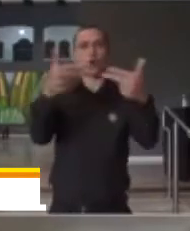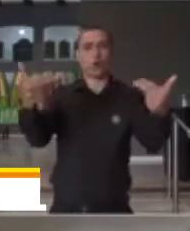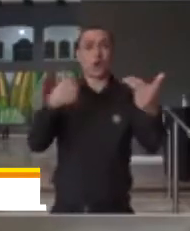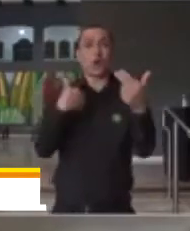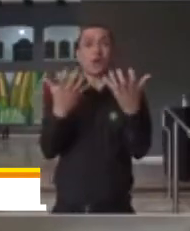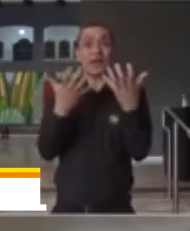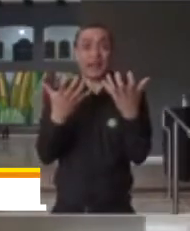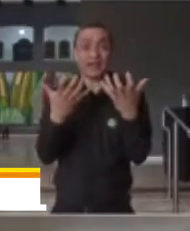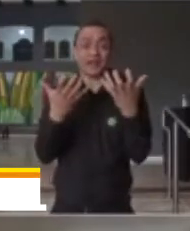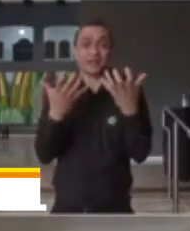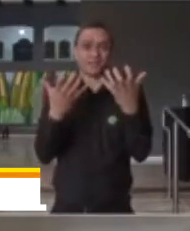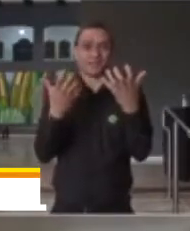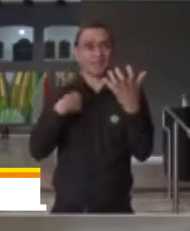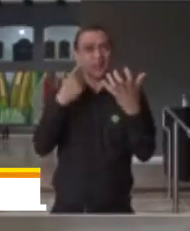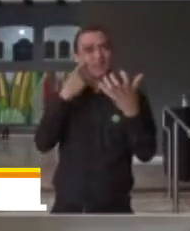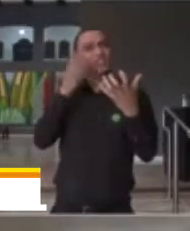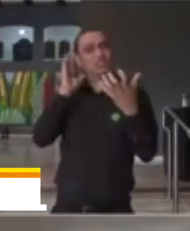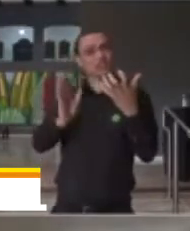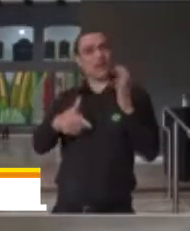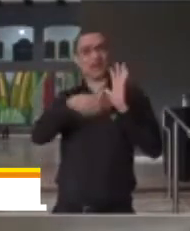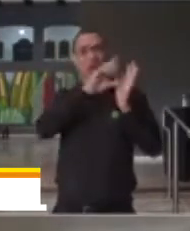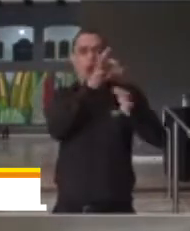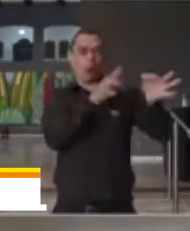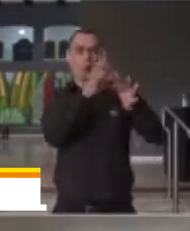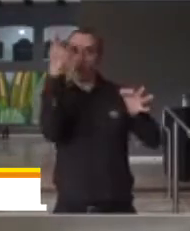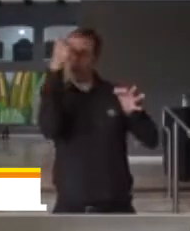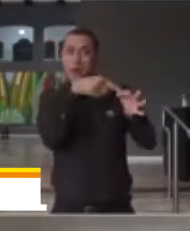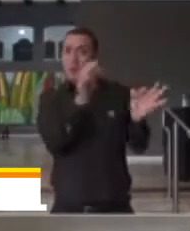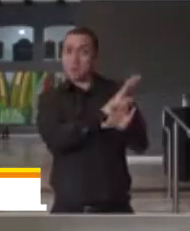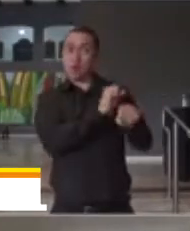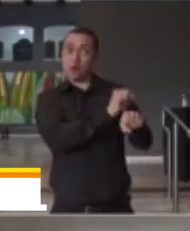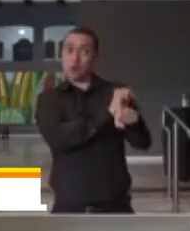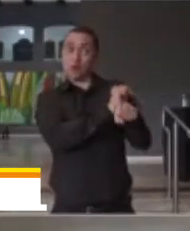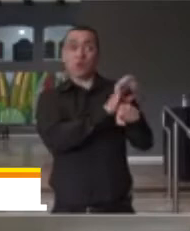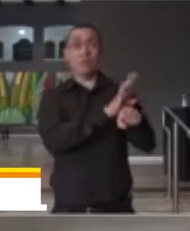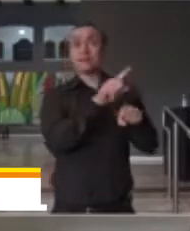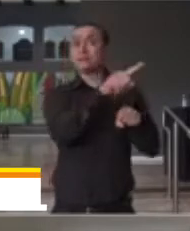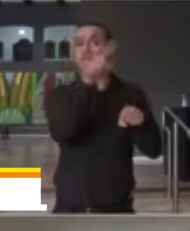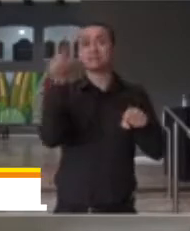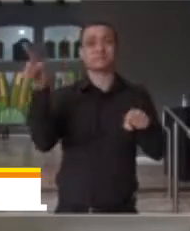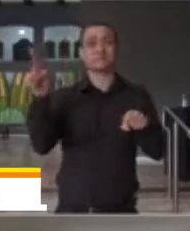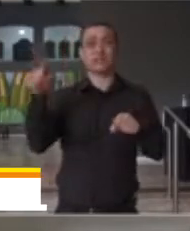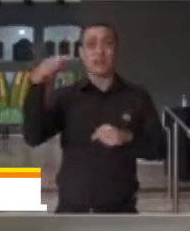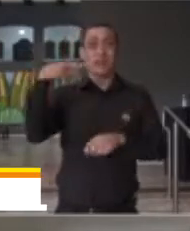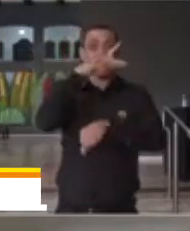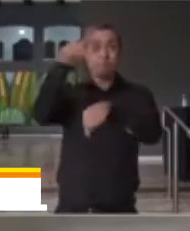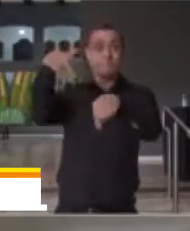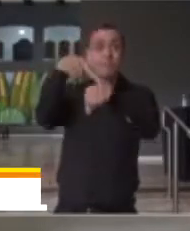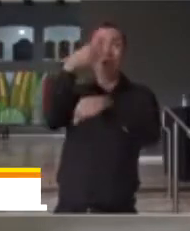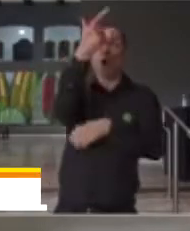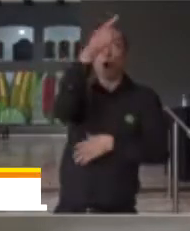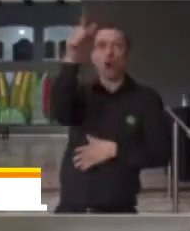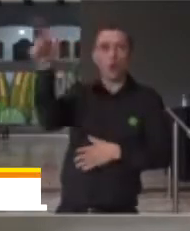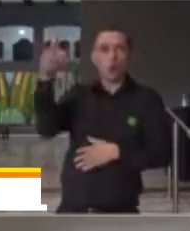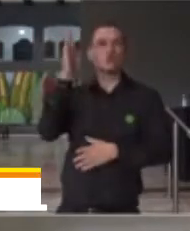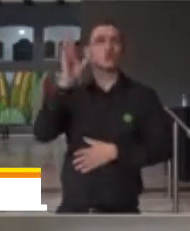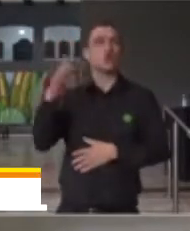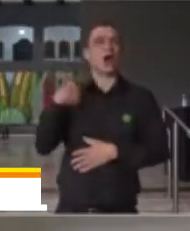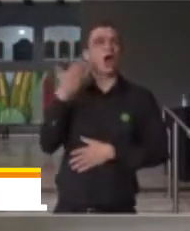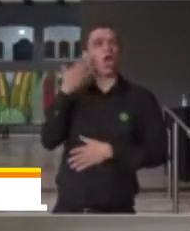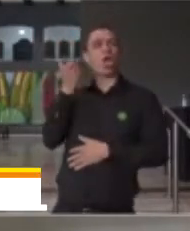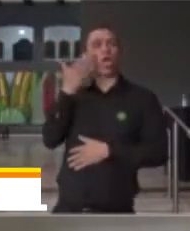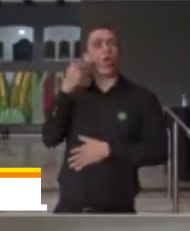com olhares está previsto no plano são paulo a experiência de outros países que nós temos